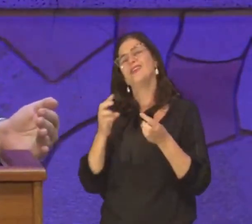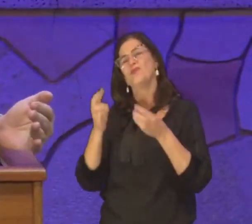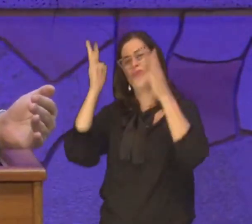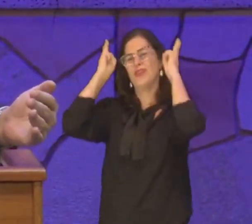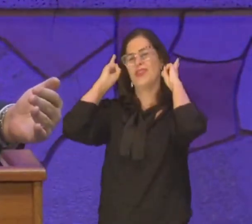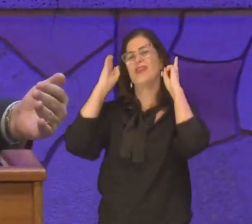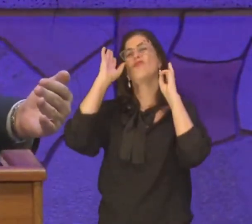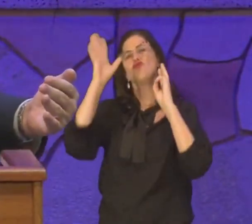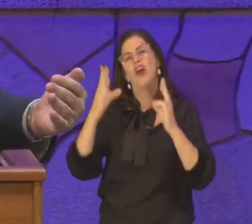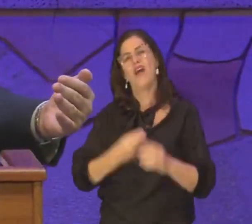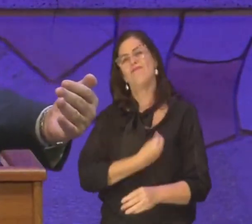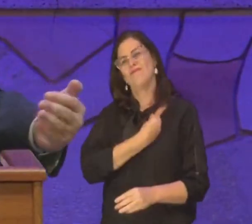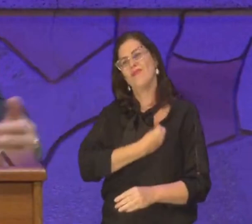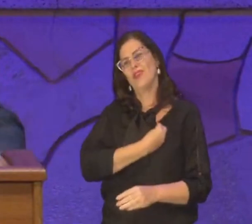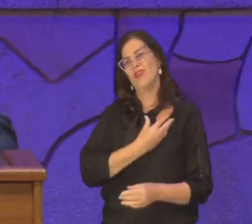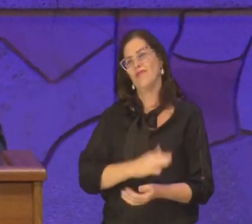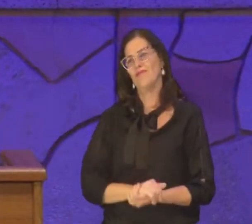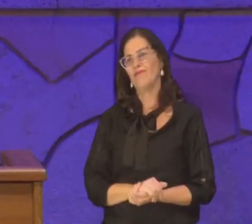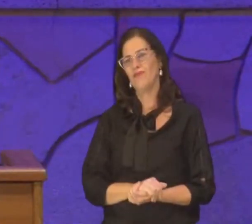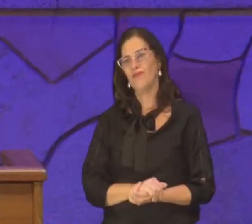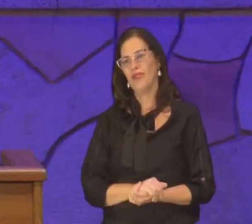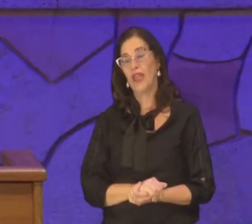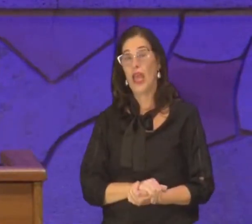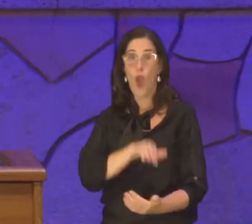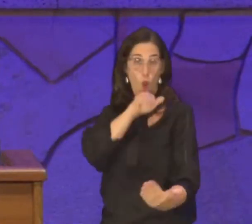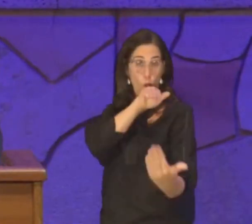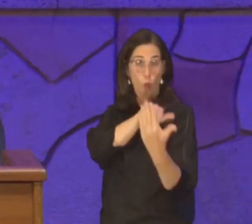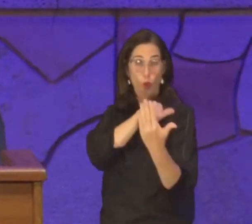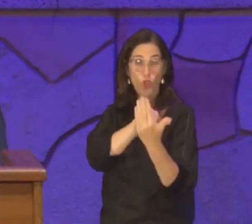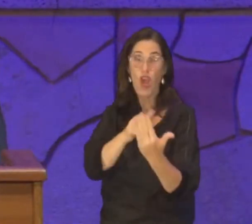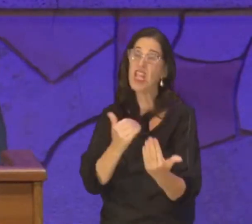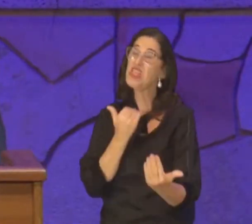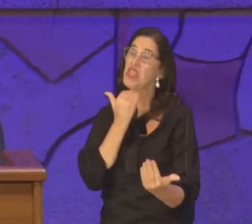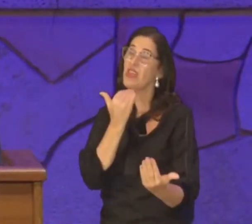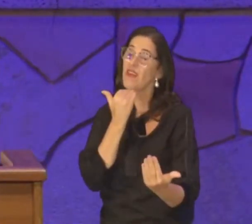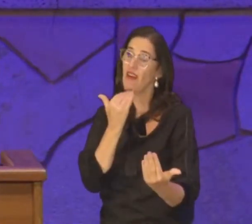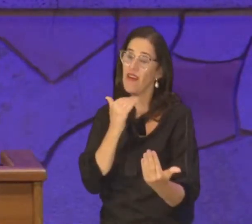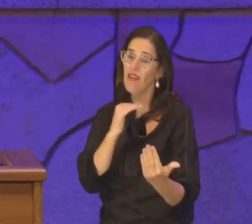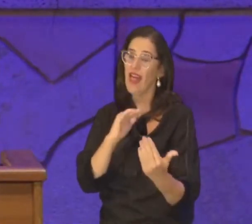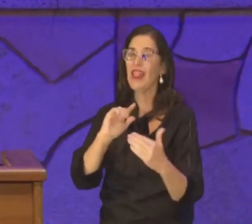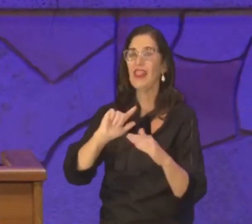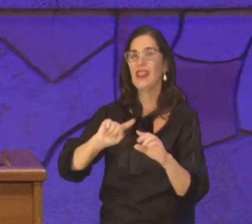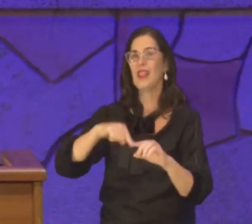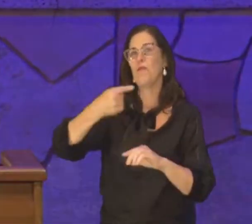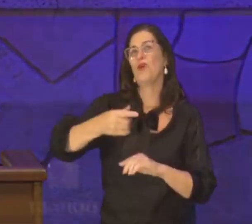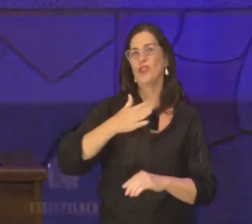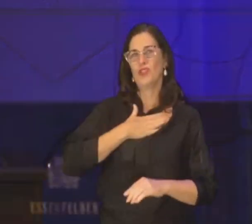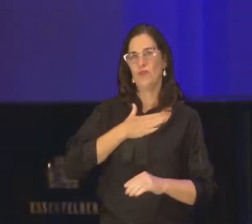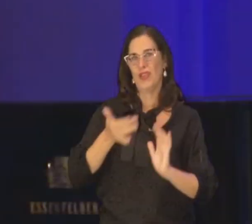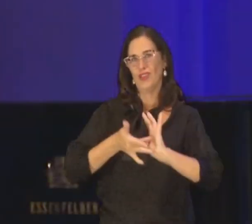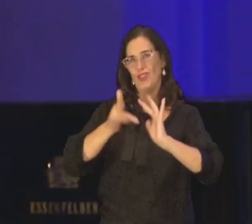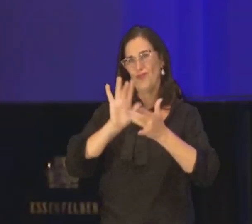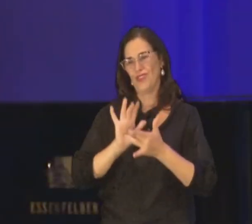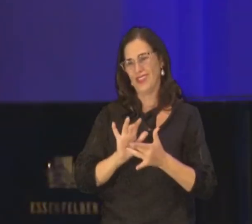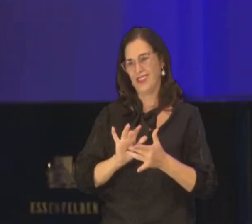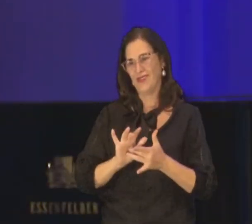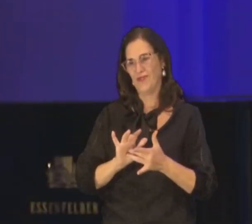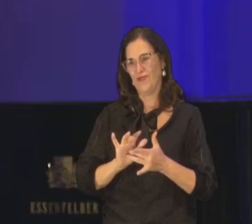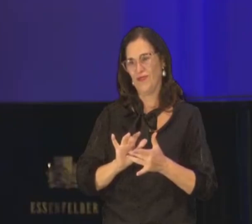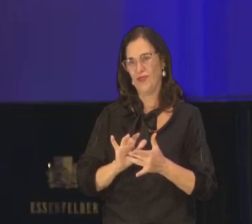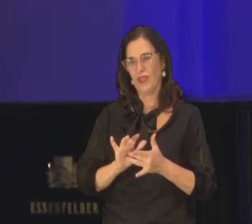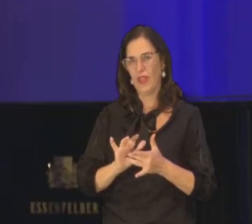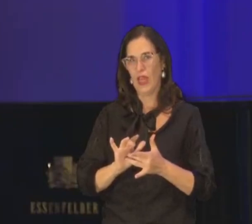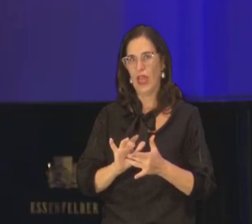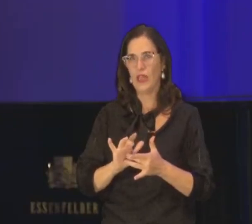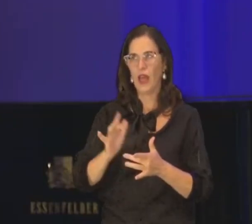Moisés. E eu sou o último porque ninguém virá após mim. Ele está tocando na